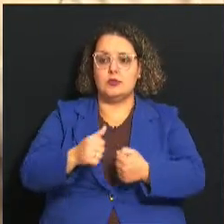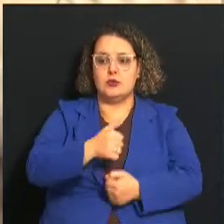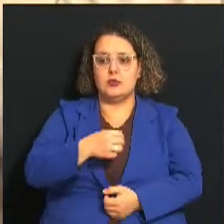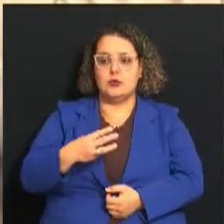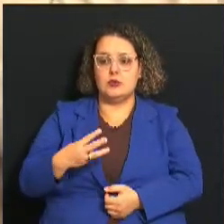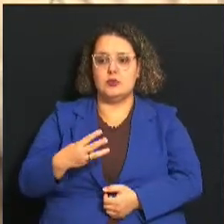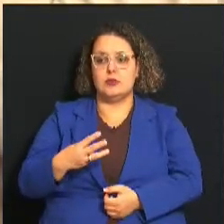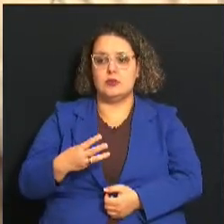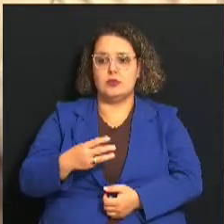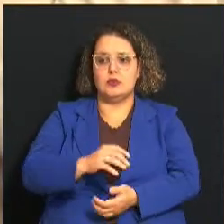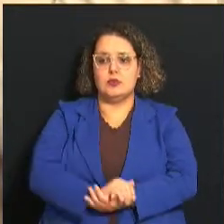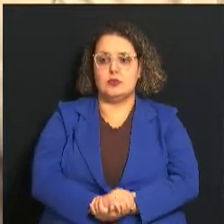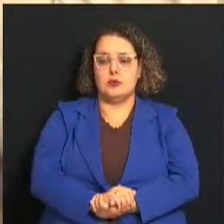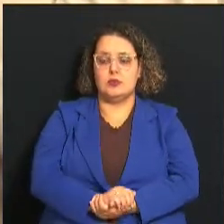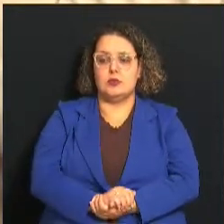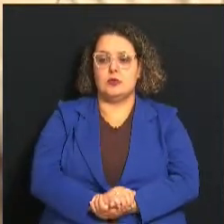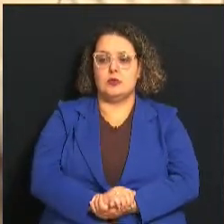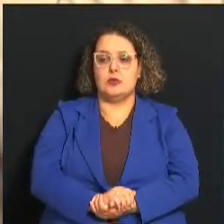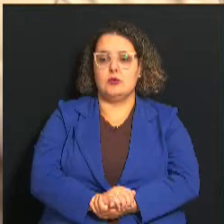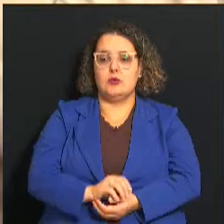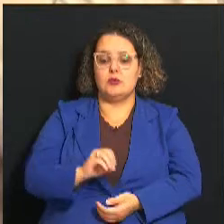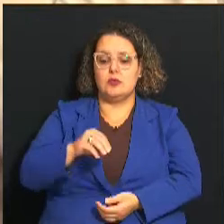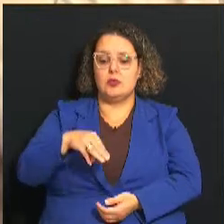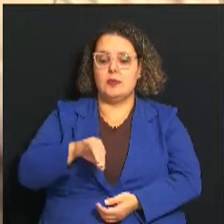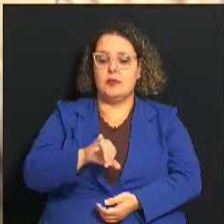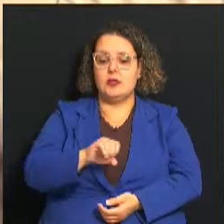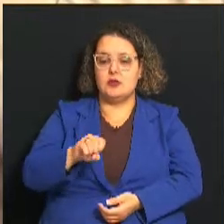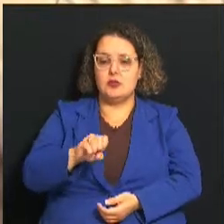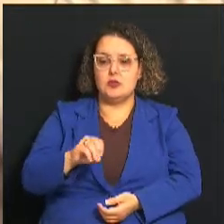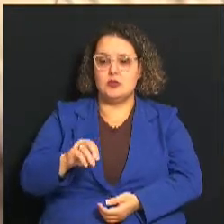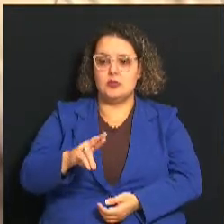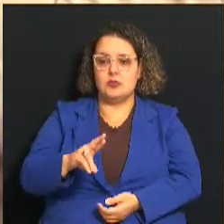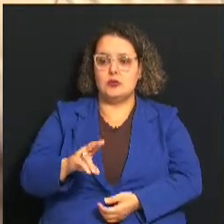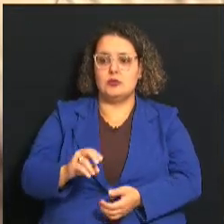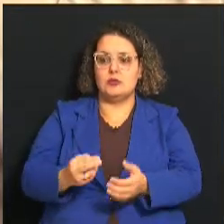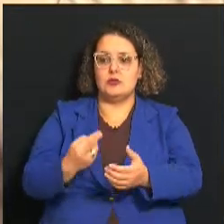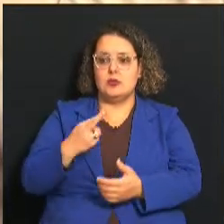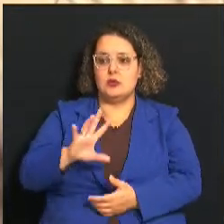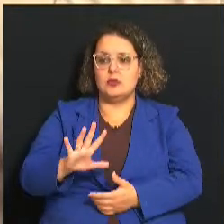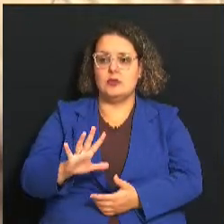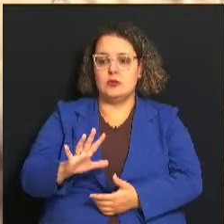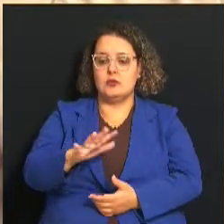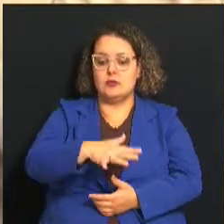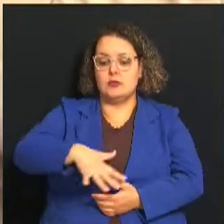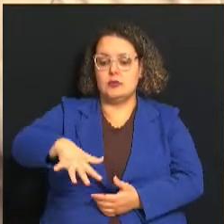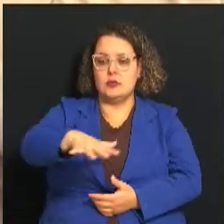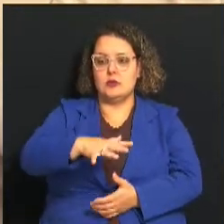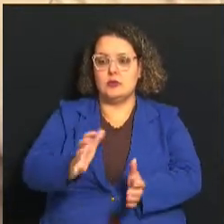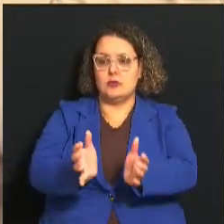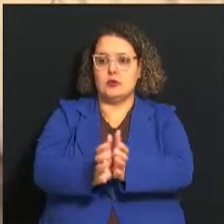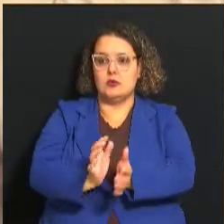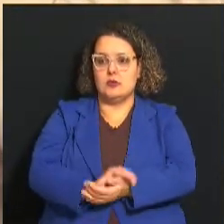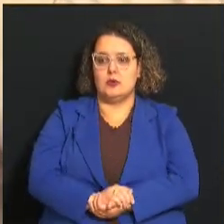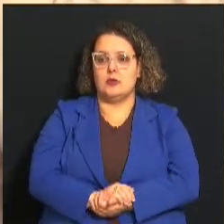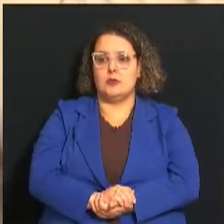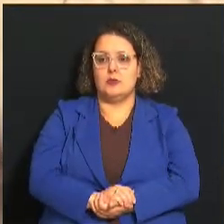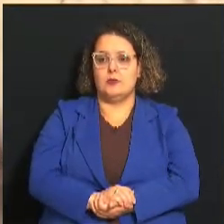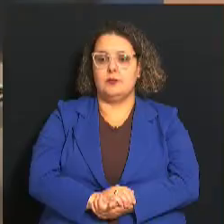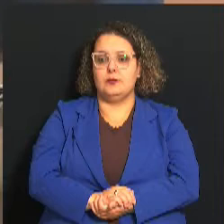Os casos omissos serão resolvidos pela coordenação colegiada. Campinas, 19 de maio de 2022.